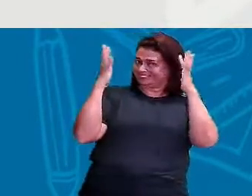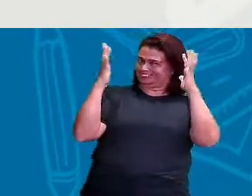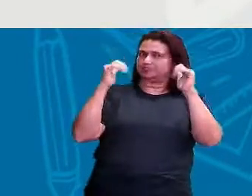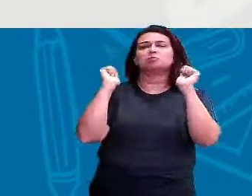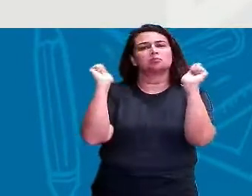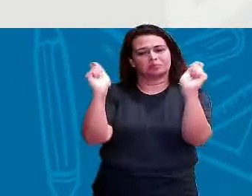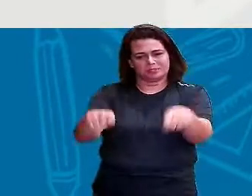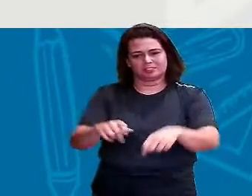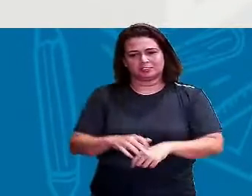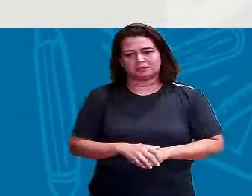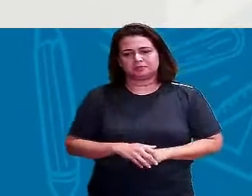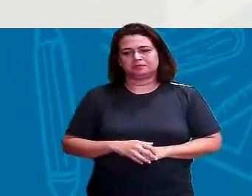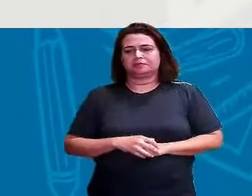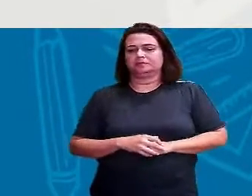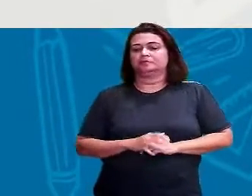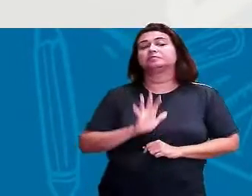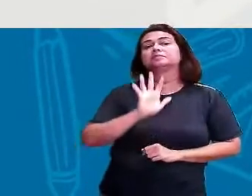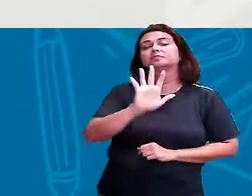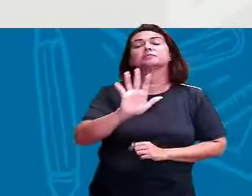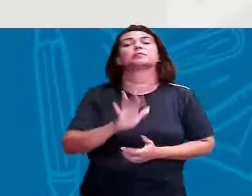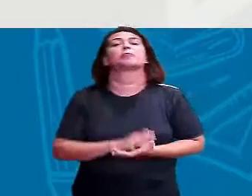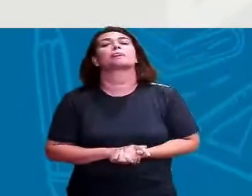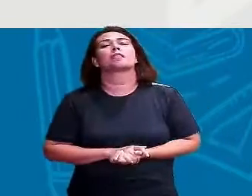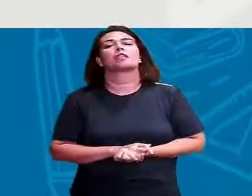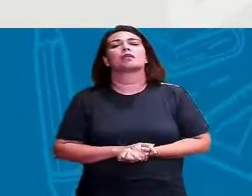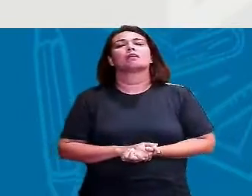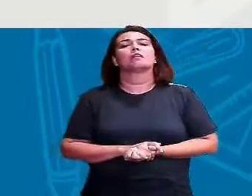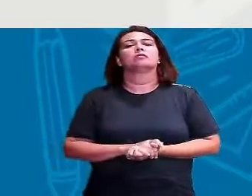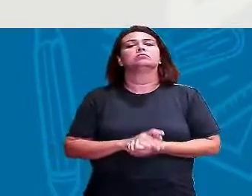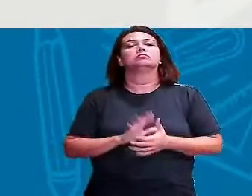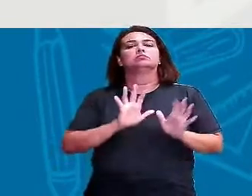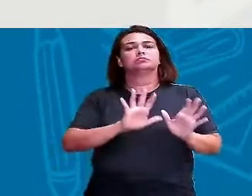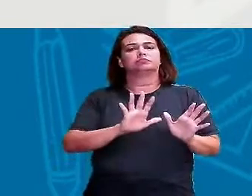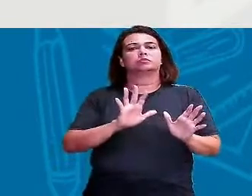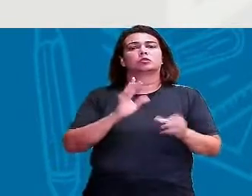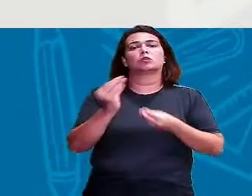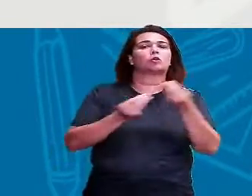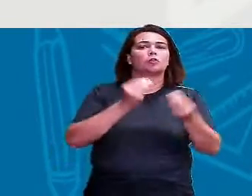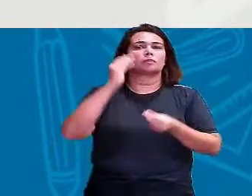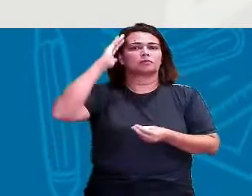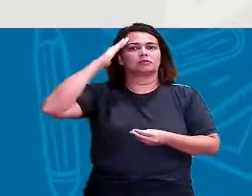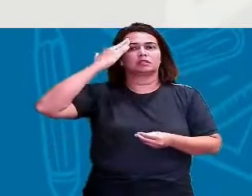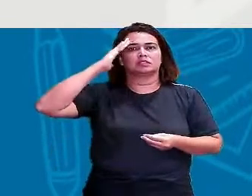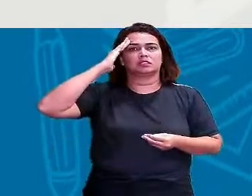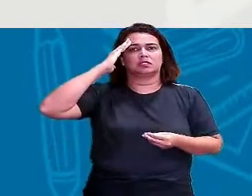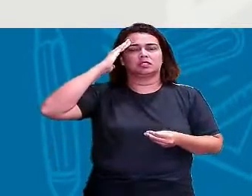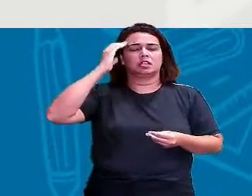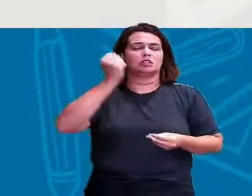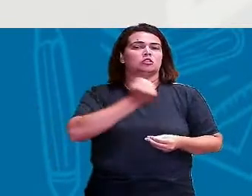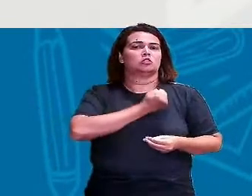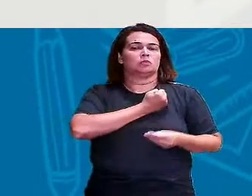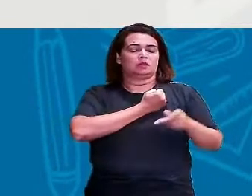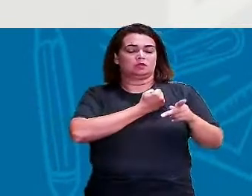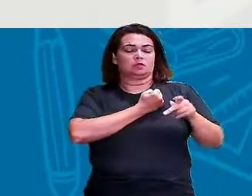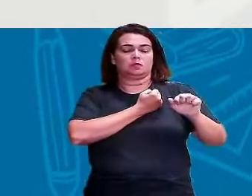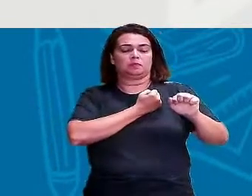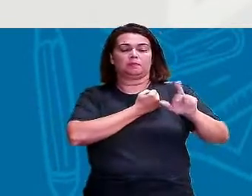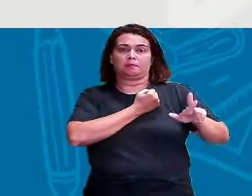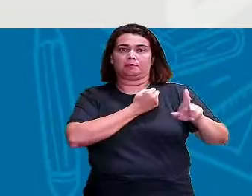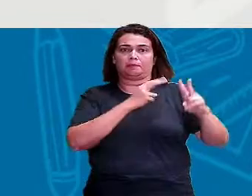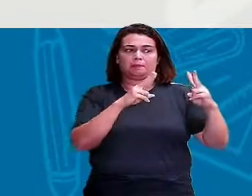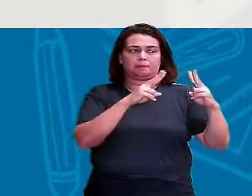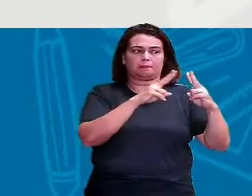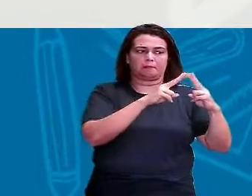começar. Primeiro nós vamos entender o que é número par e número ímpar. Isso nós vamos começar lendo